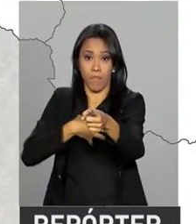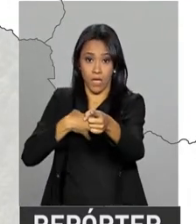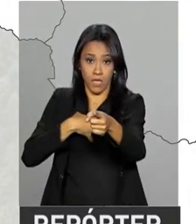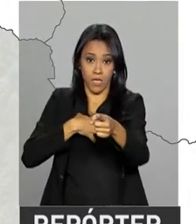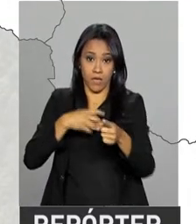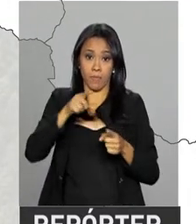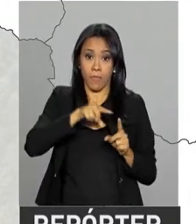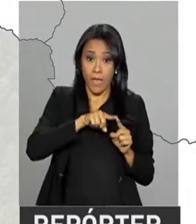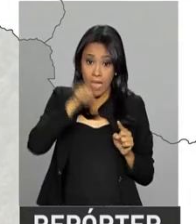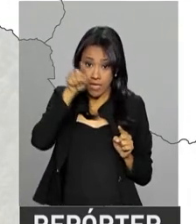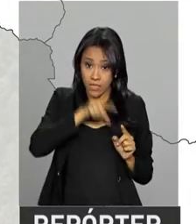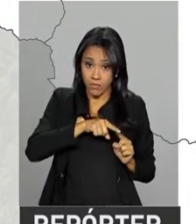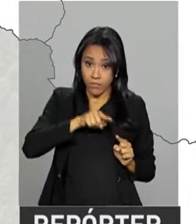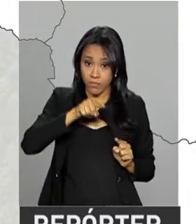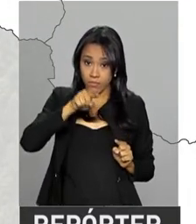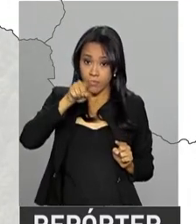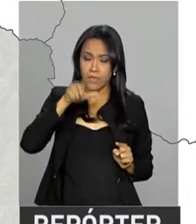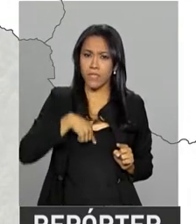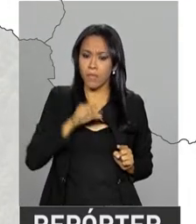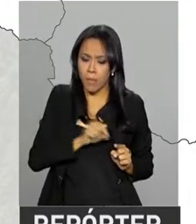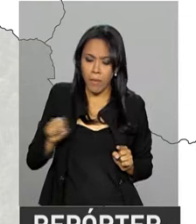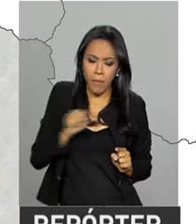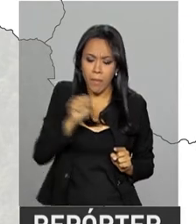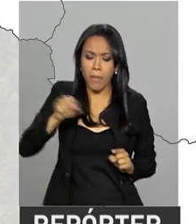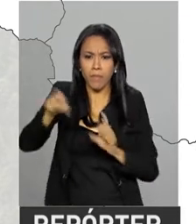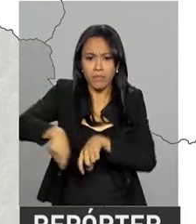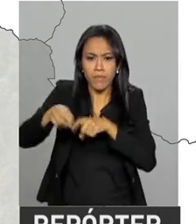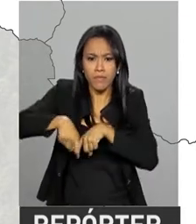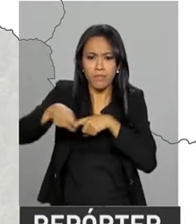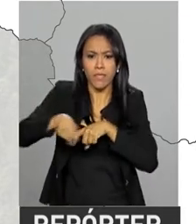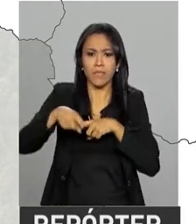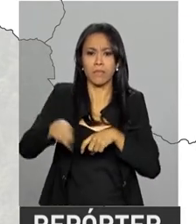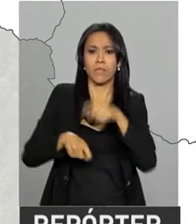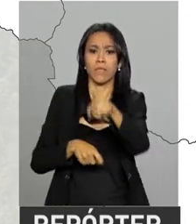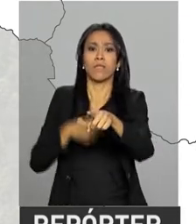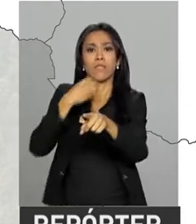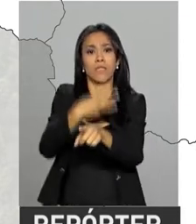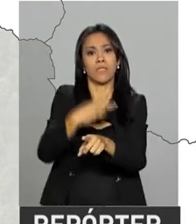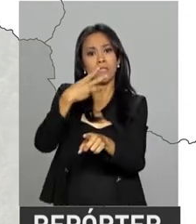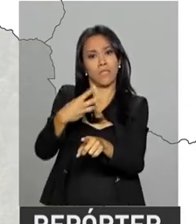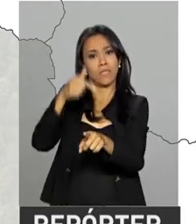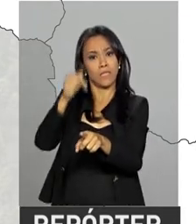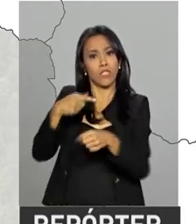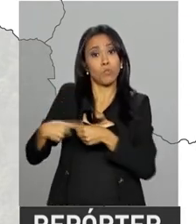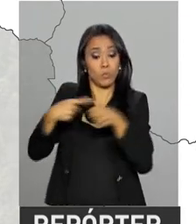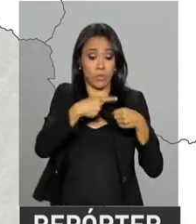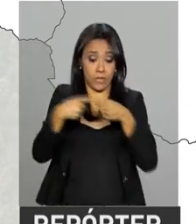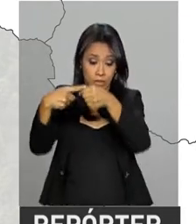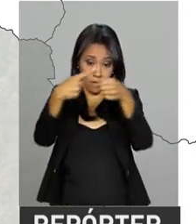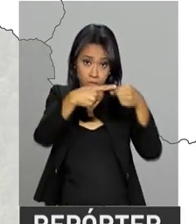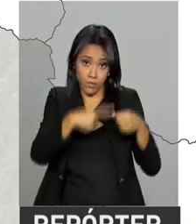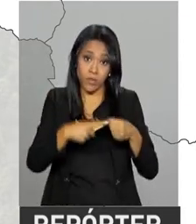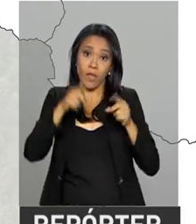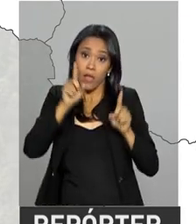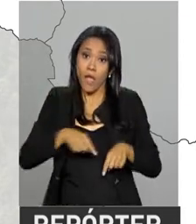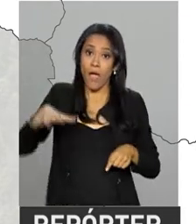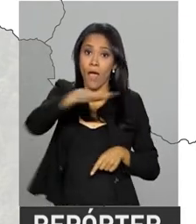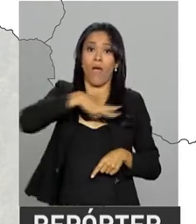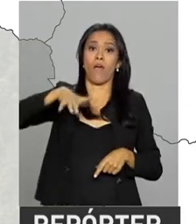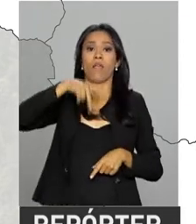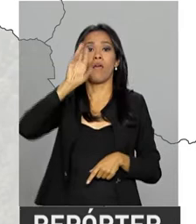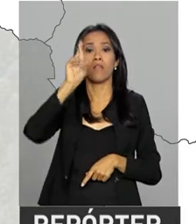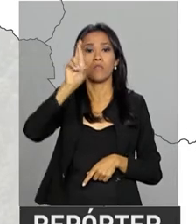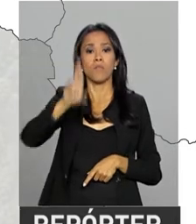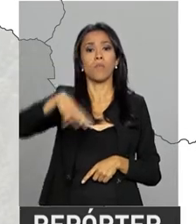de 320 mil estabelecimentos agrícolas distribuídos em 337 municípios e foi responsável por